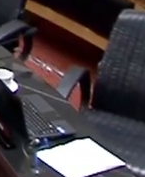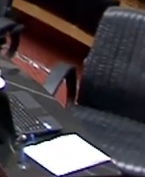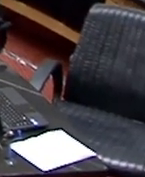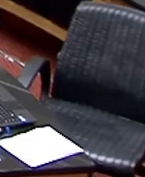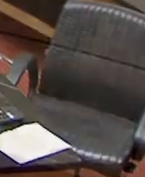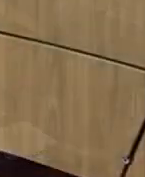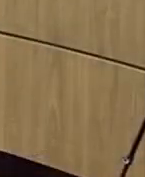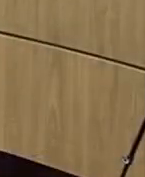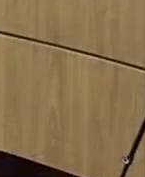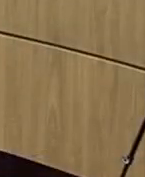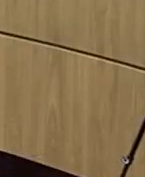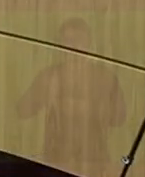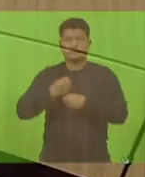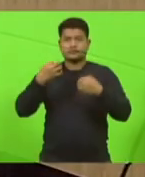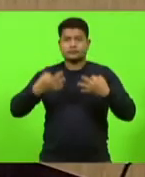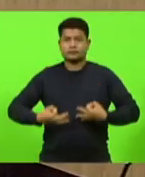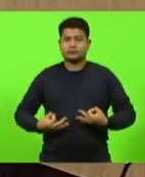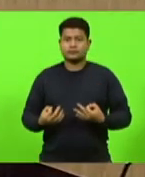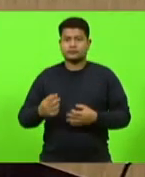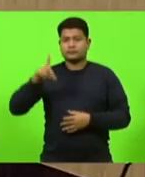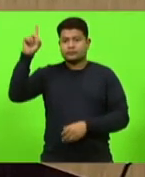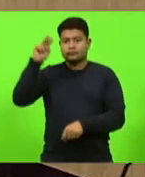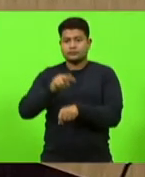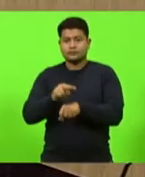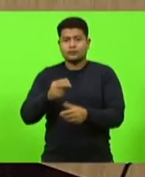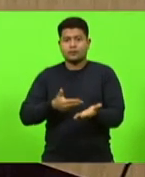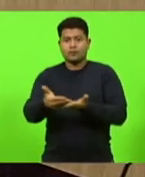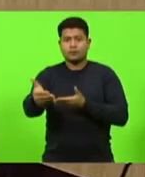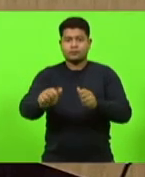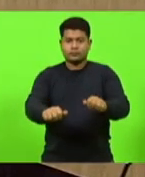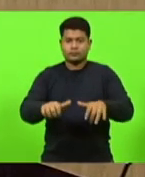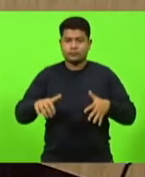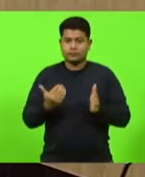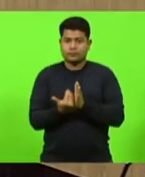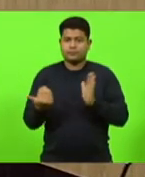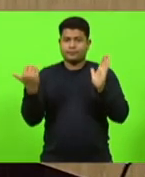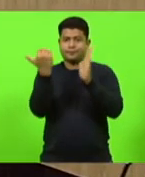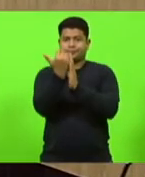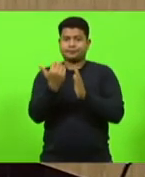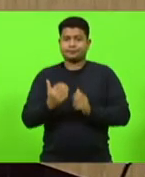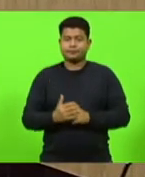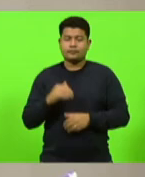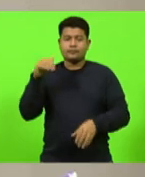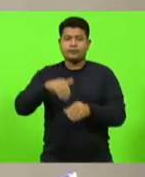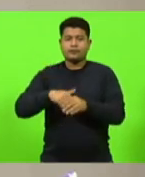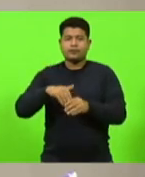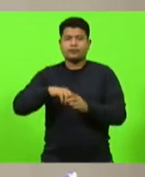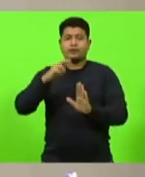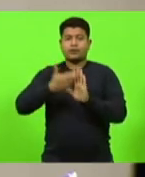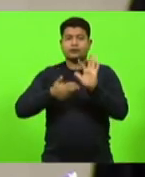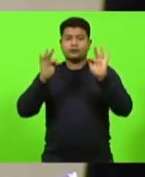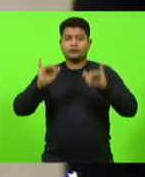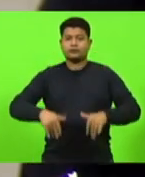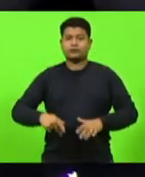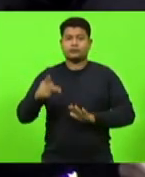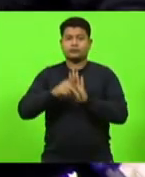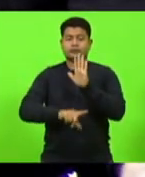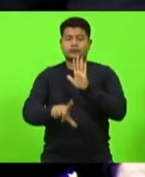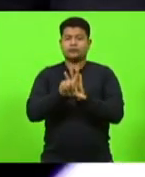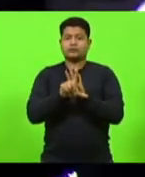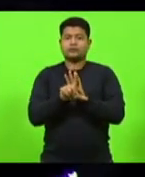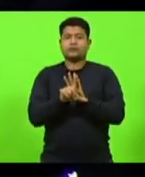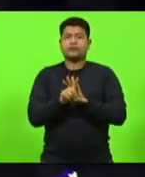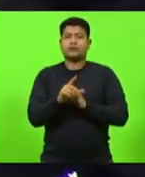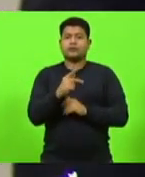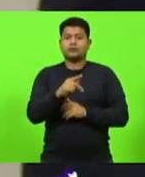havendo quórum regimental e sob a proteção de Deus, declaro aberta a presente sessão. Em votação, redação final dos projetos.